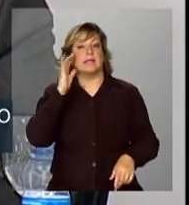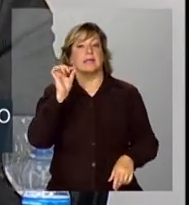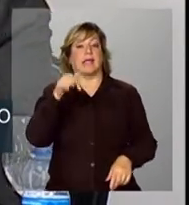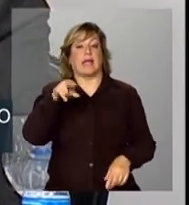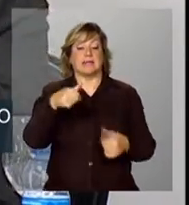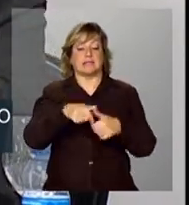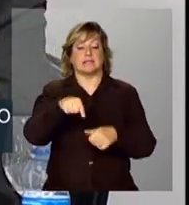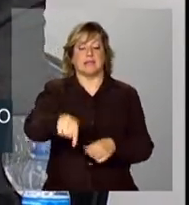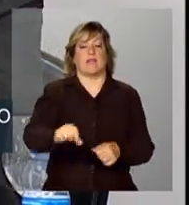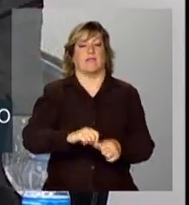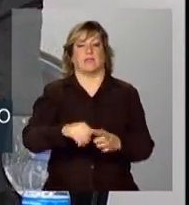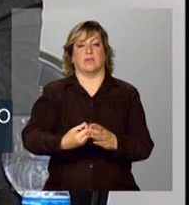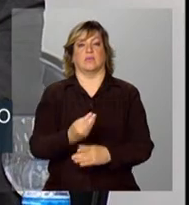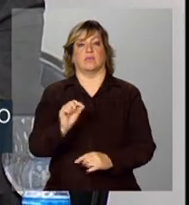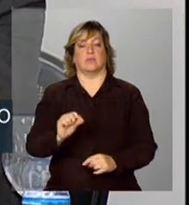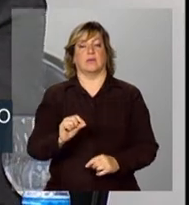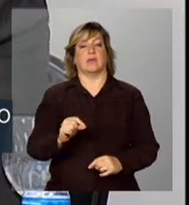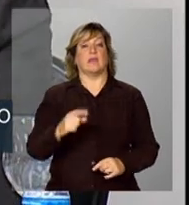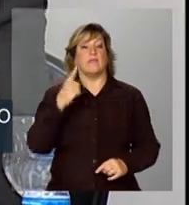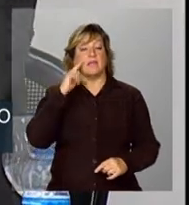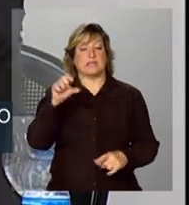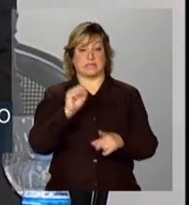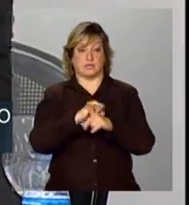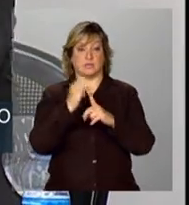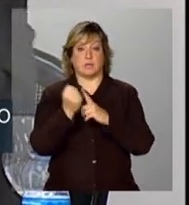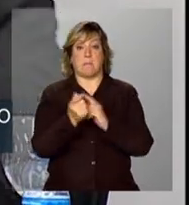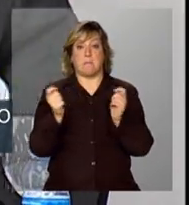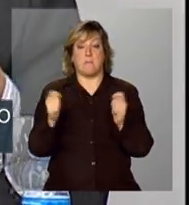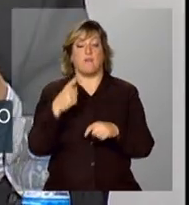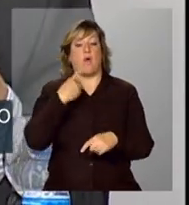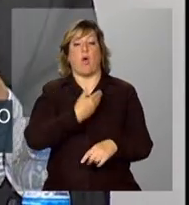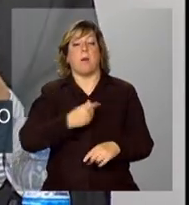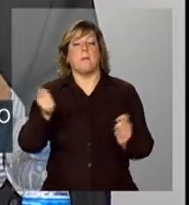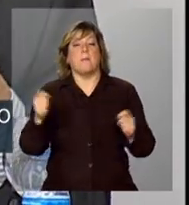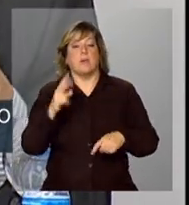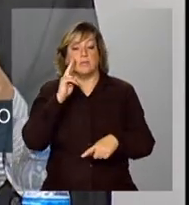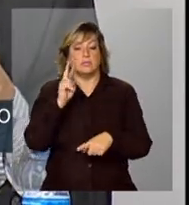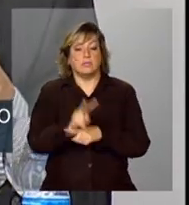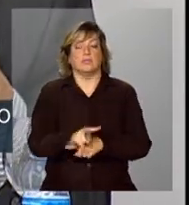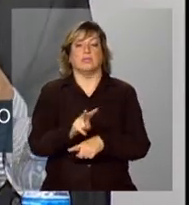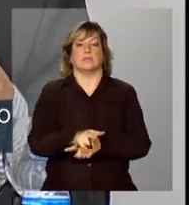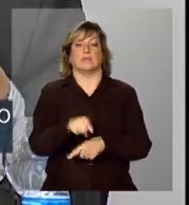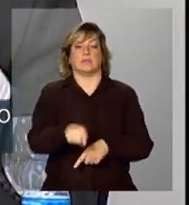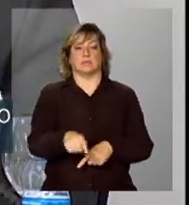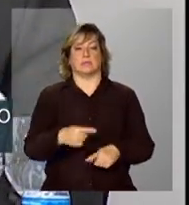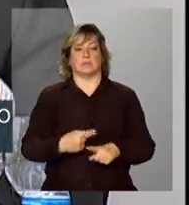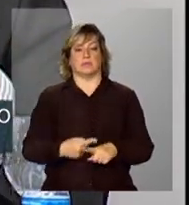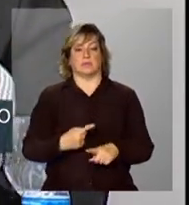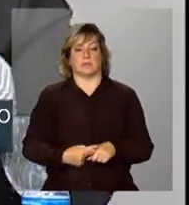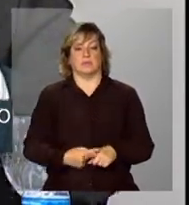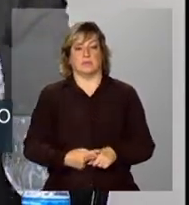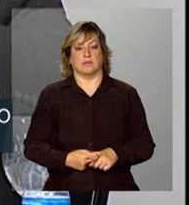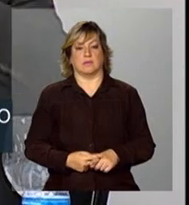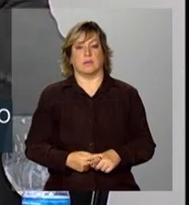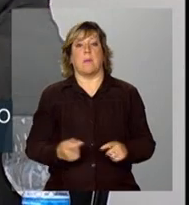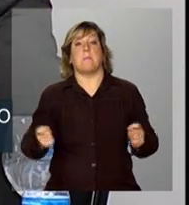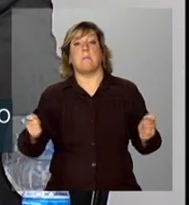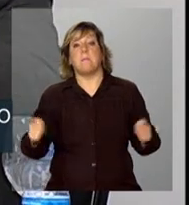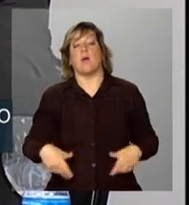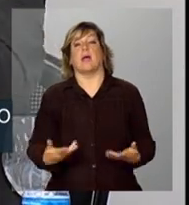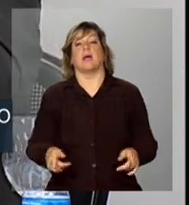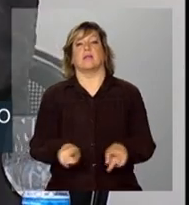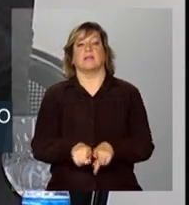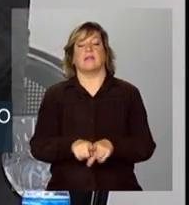ser capaz que a sociedade possa ser capaz de acompanhar isso pelo satélite, que o governo possa ser capaz de acompanhar isso por satélite imediatamente, possa até